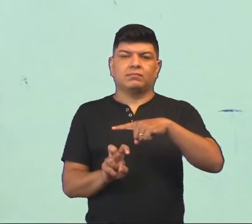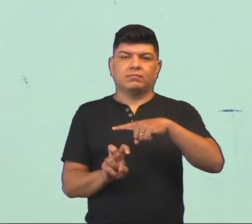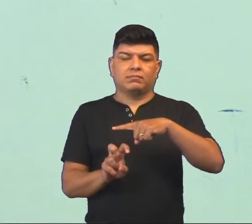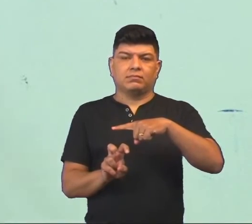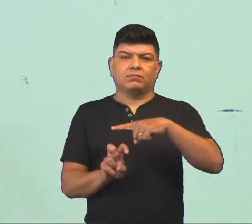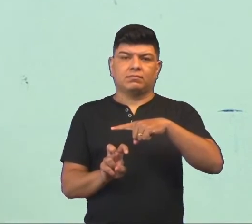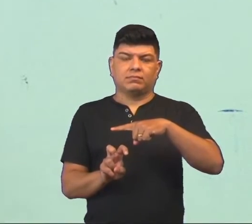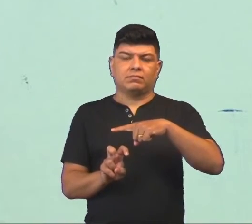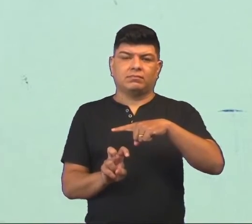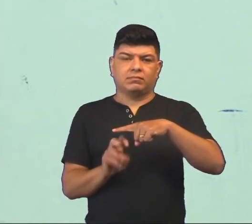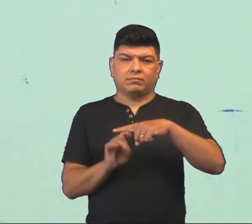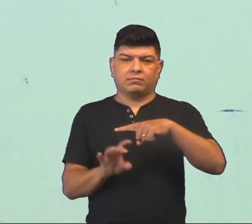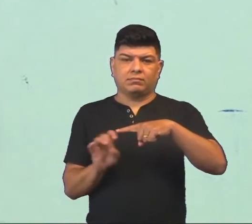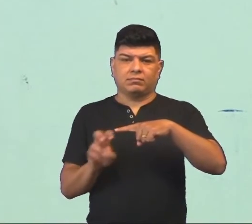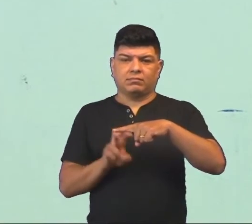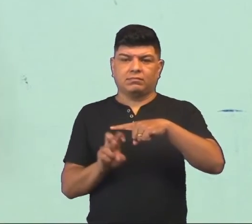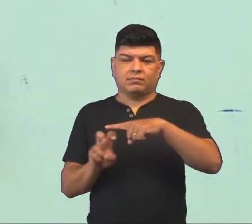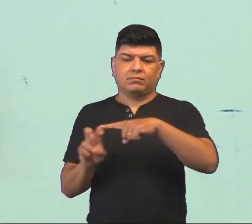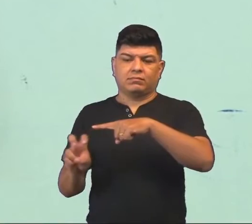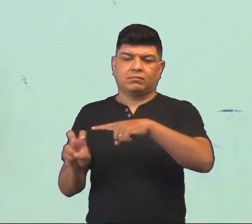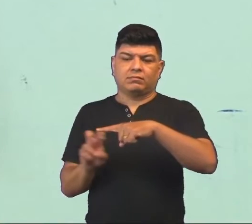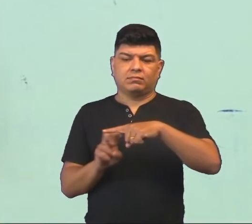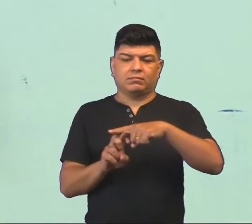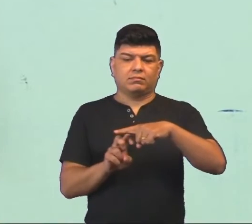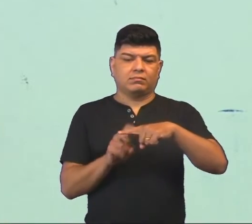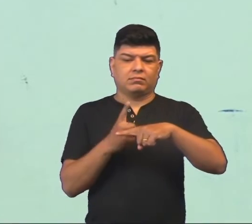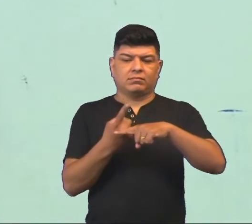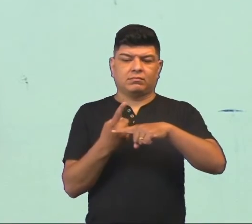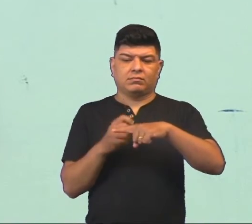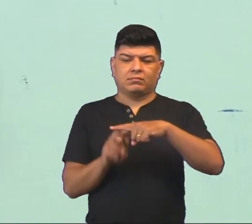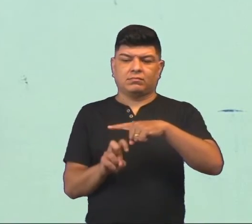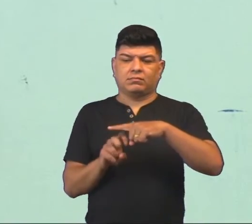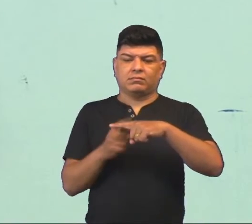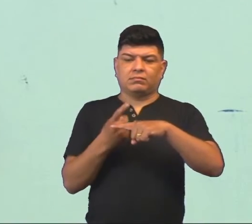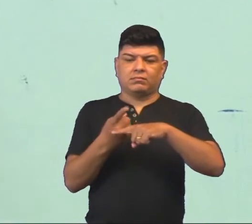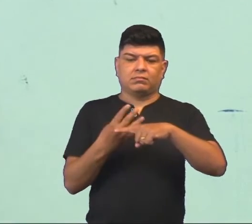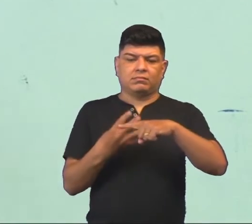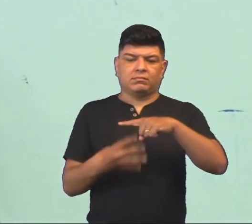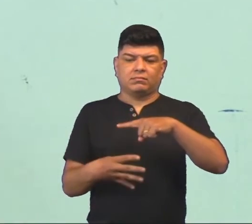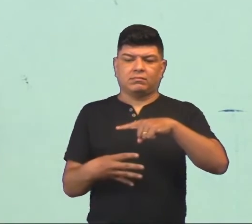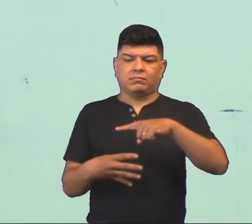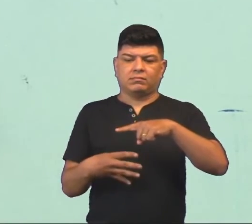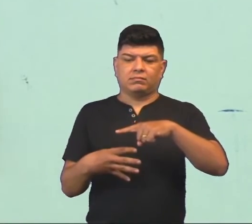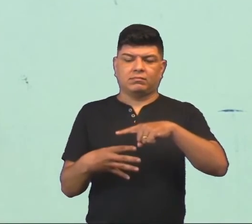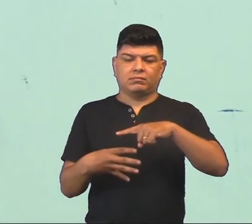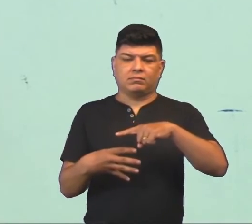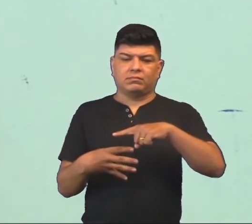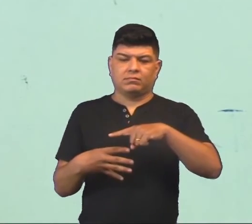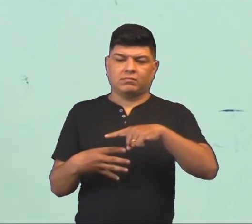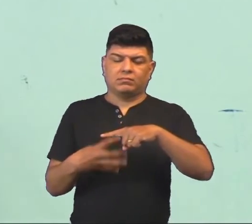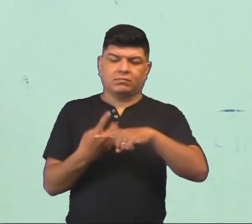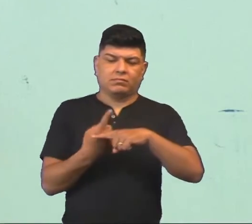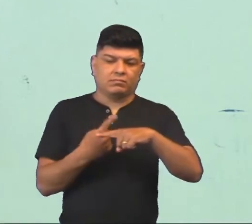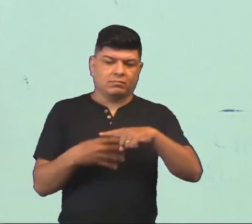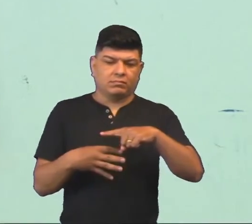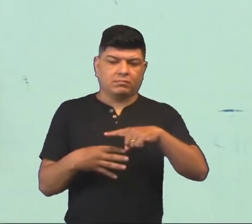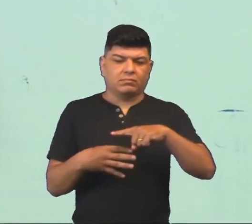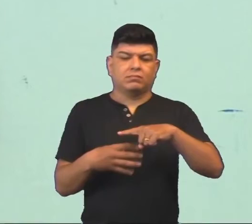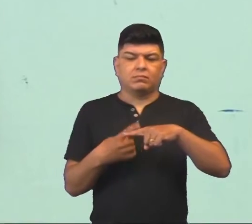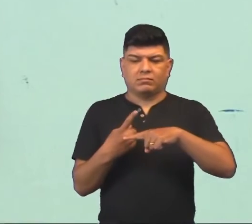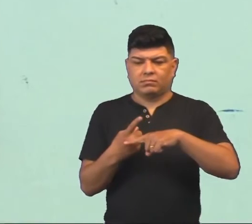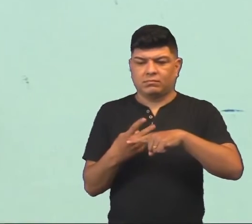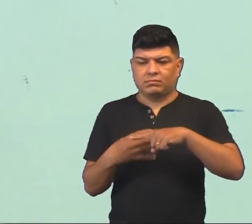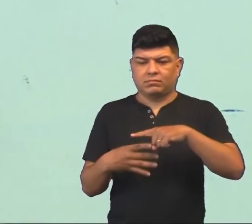Cada partezinha dessa de 5 partes, eu leio 1/5. Assim como as demais também, aqui foram divididas em 4, então